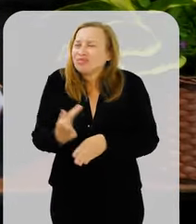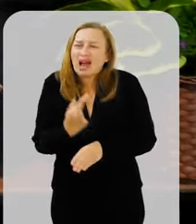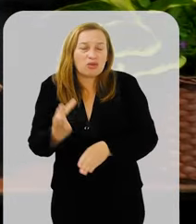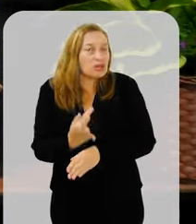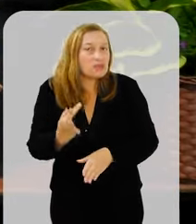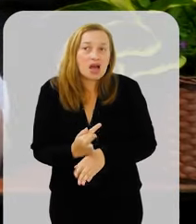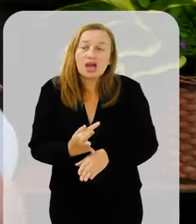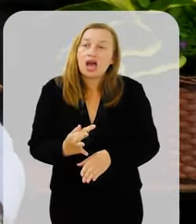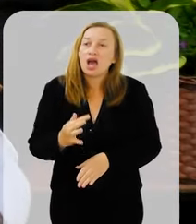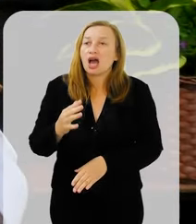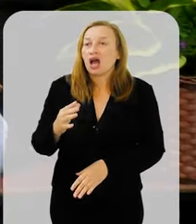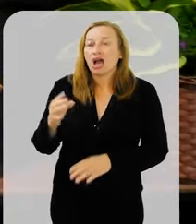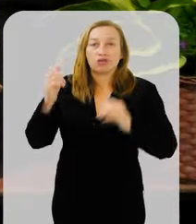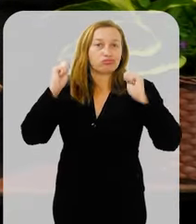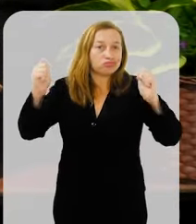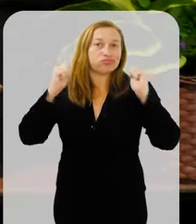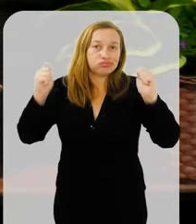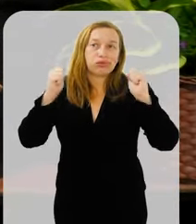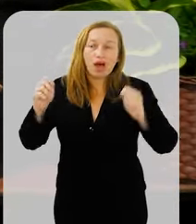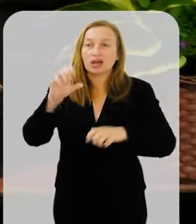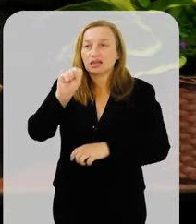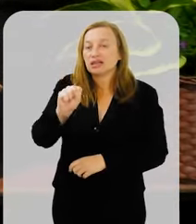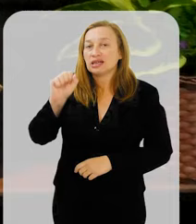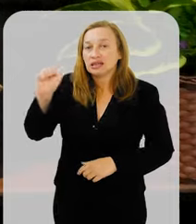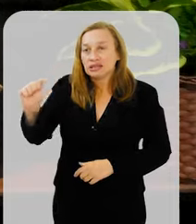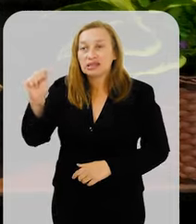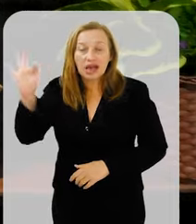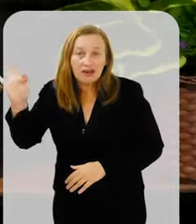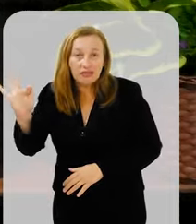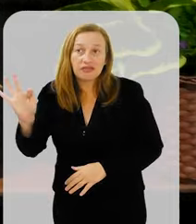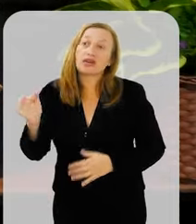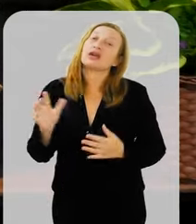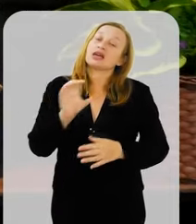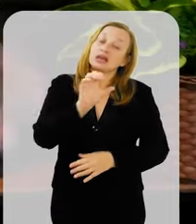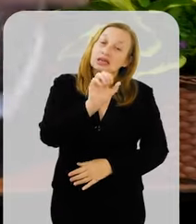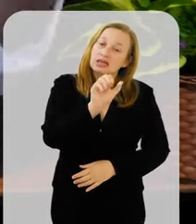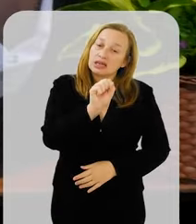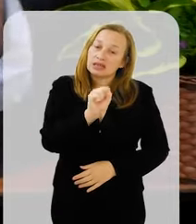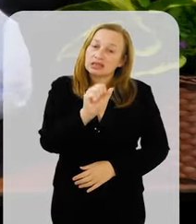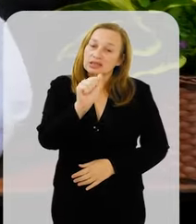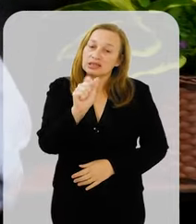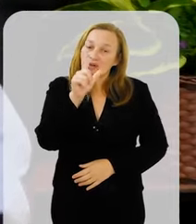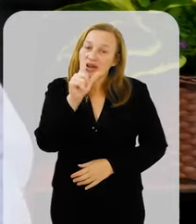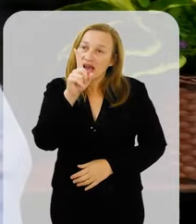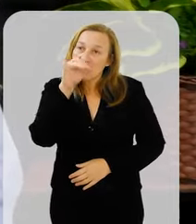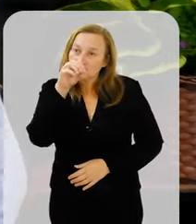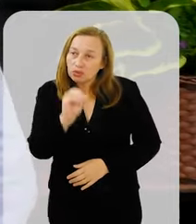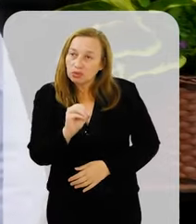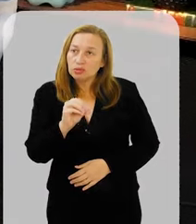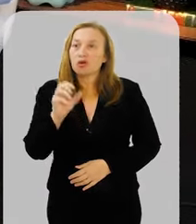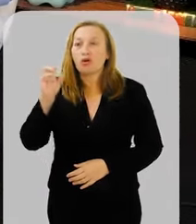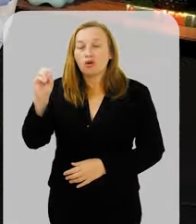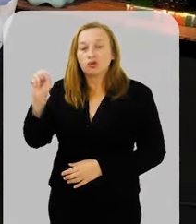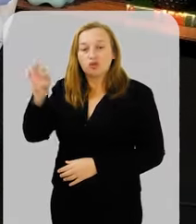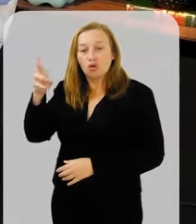saco. Salgado e Osório deveriam vir a público falar. O que você acha, Renato Azevedo?